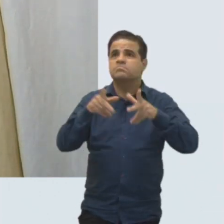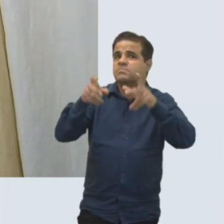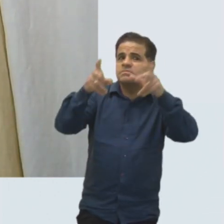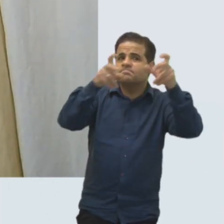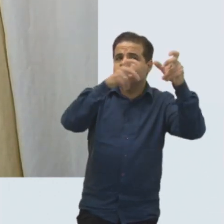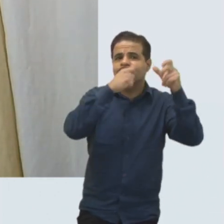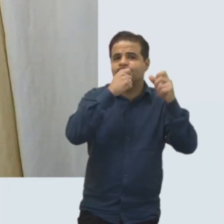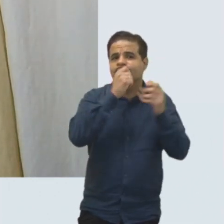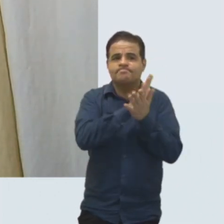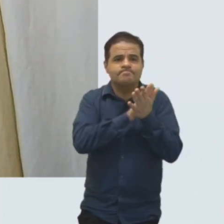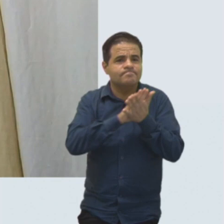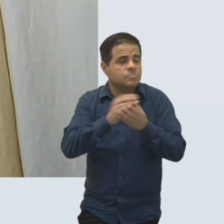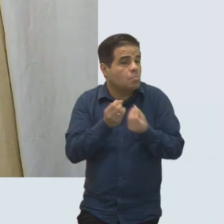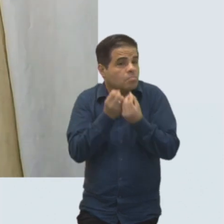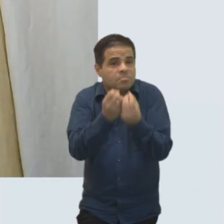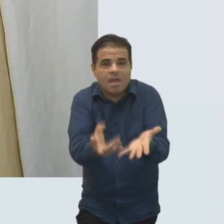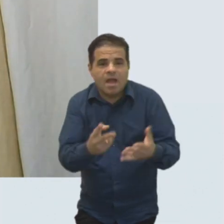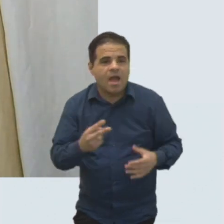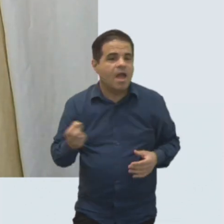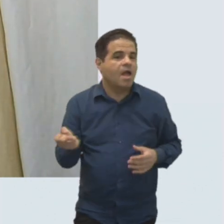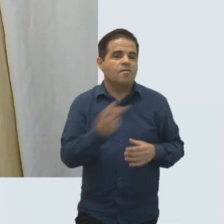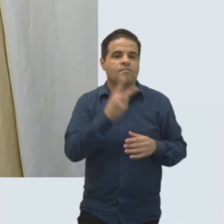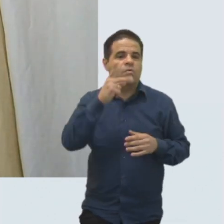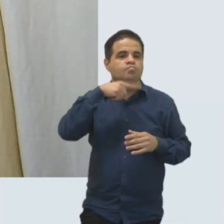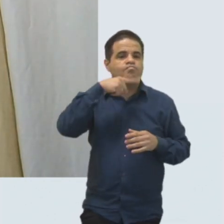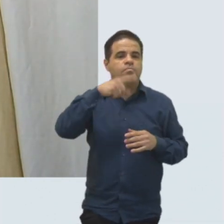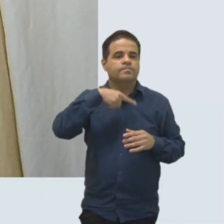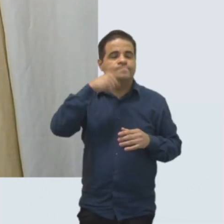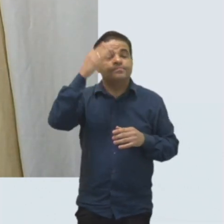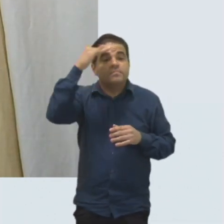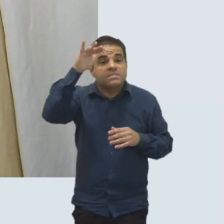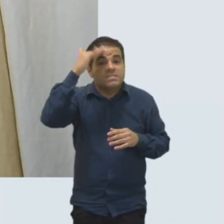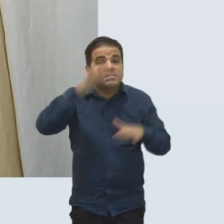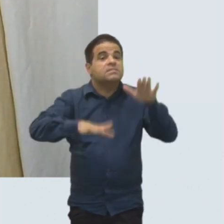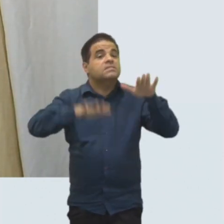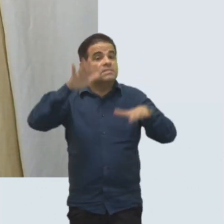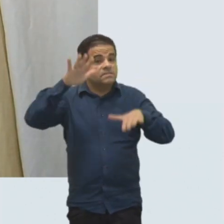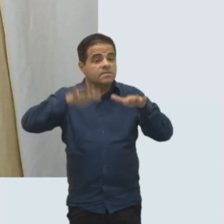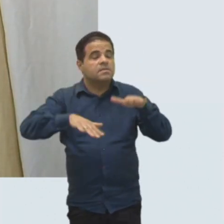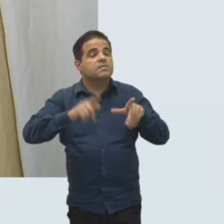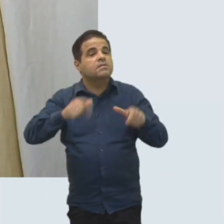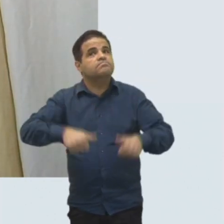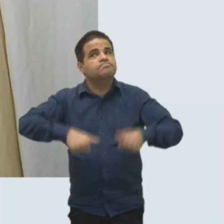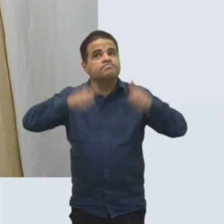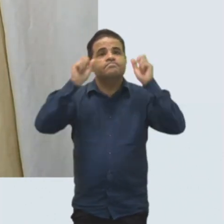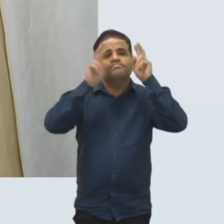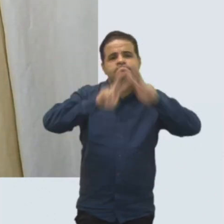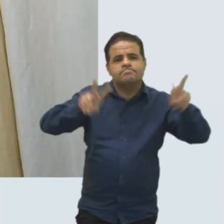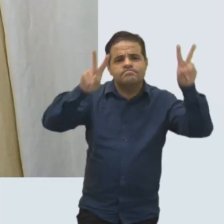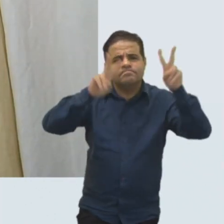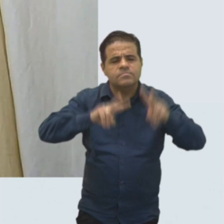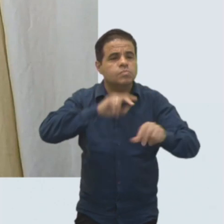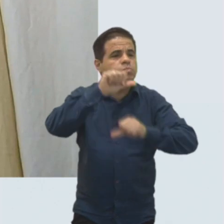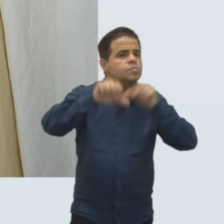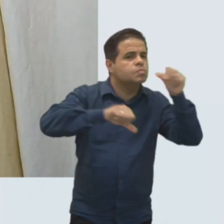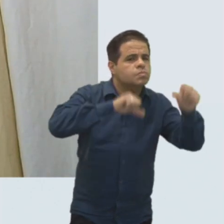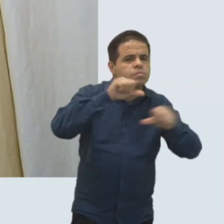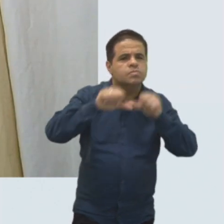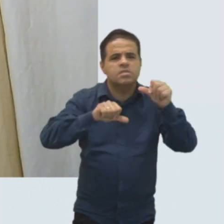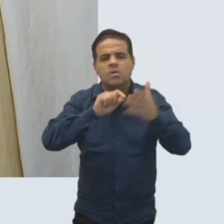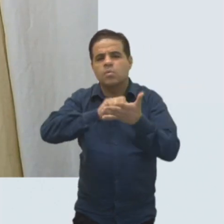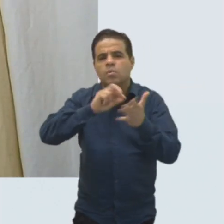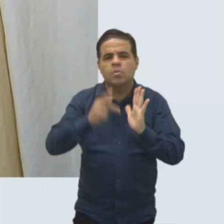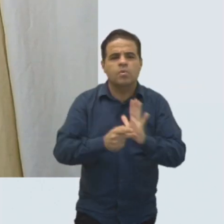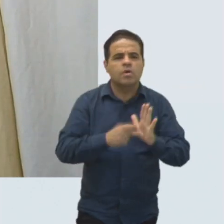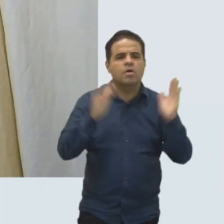e não damos valor, né? A gente não consegue compreender. Às vezes mudar um pouquinho o olho que a gente tem para aquilo que é, para a gente poder mudar